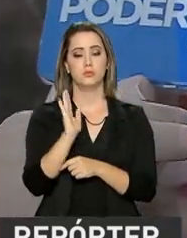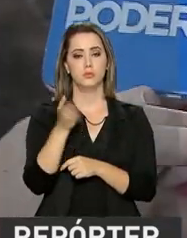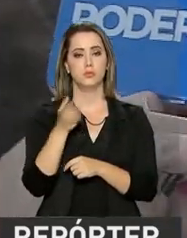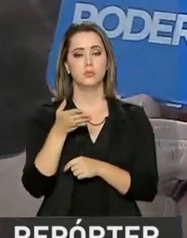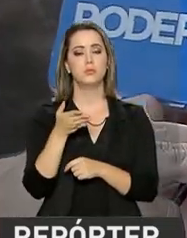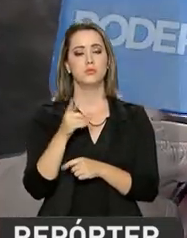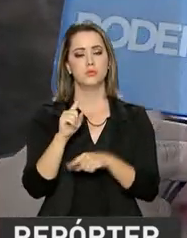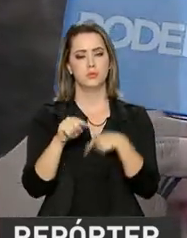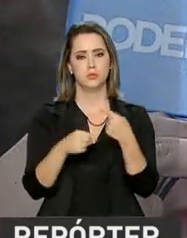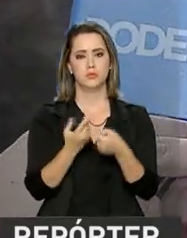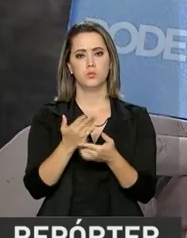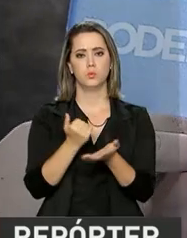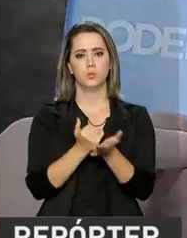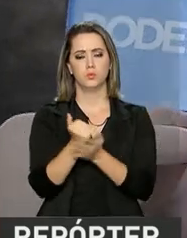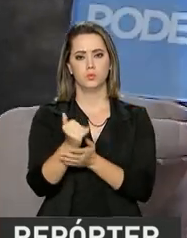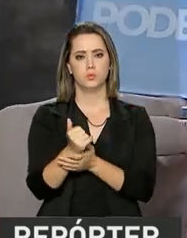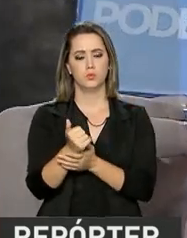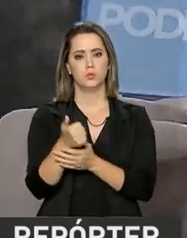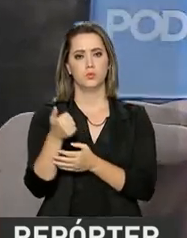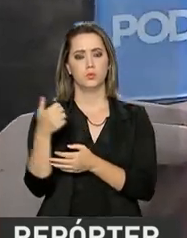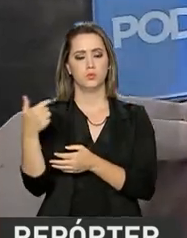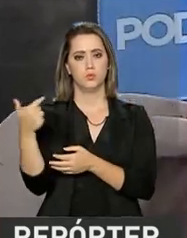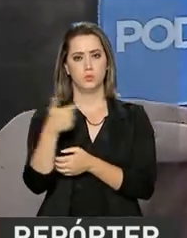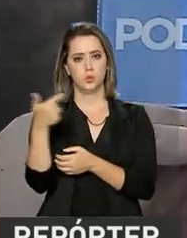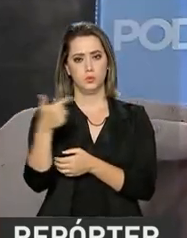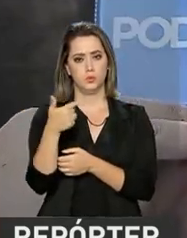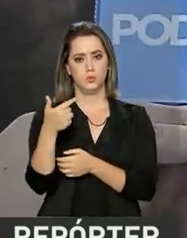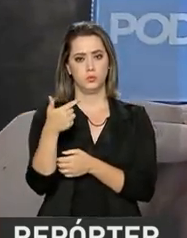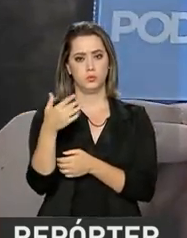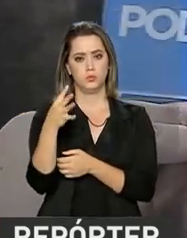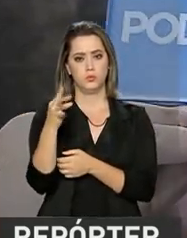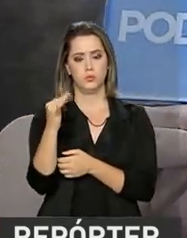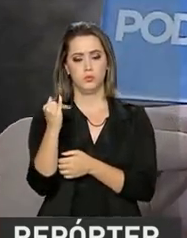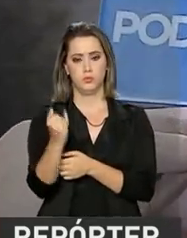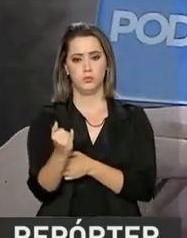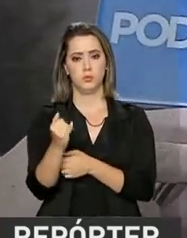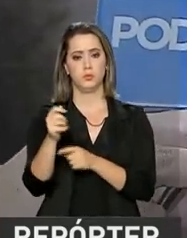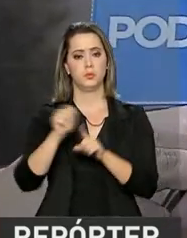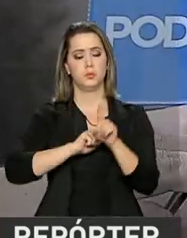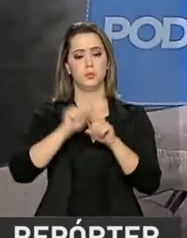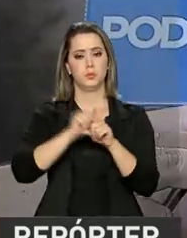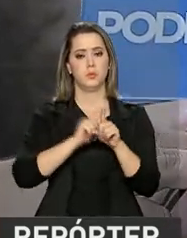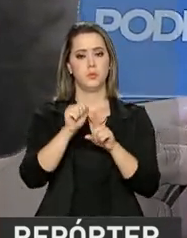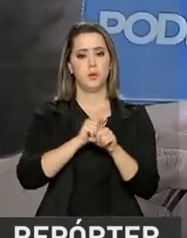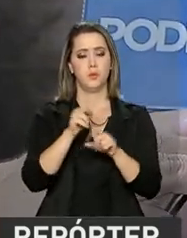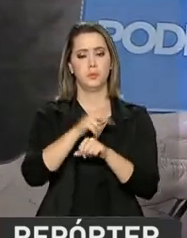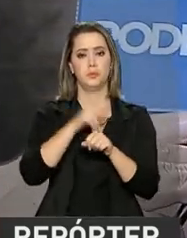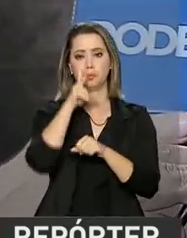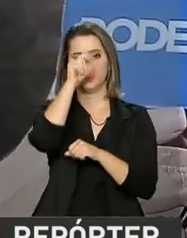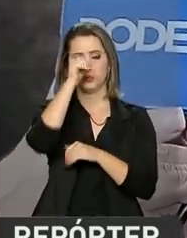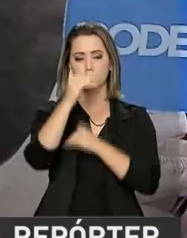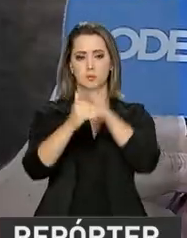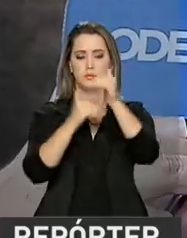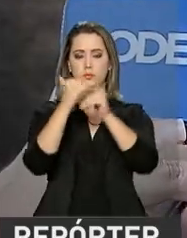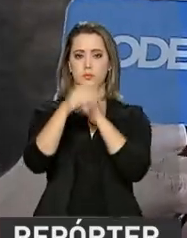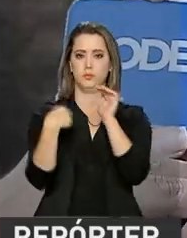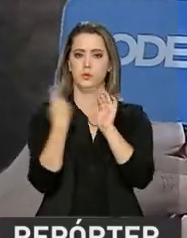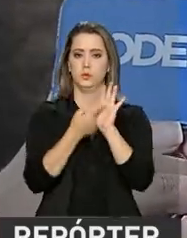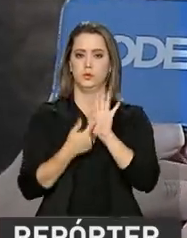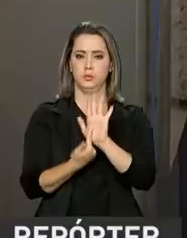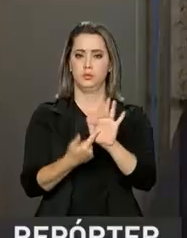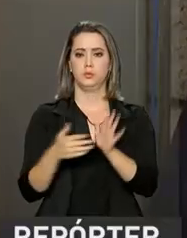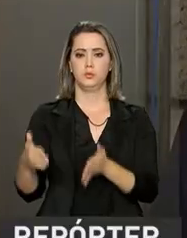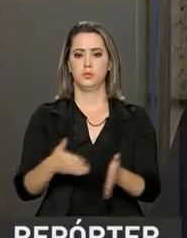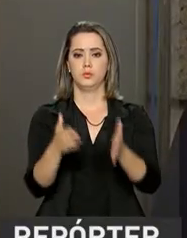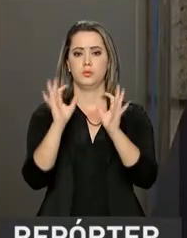já depois no início do segundo trimestre em resumo o país está forte o país está crescendo o que mostra que nós estamos na direção